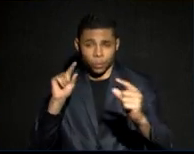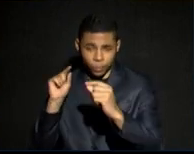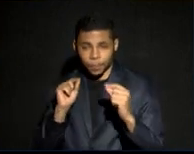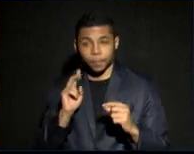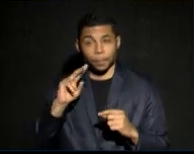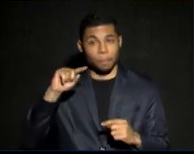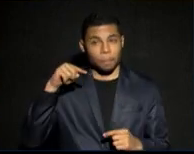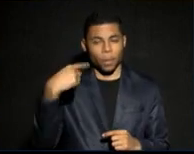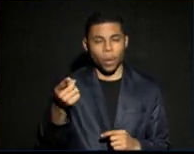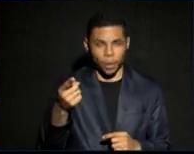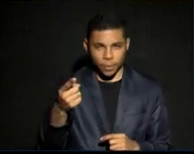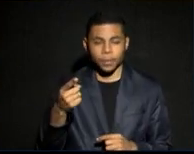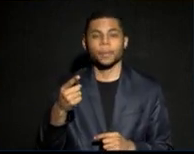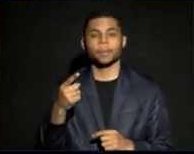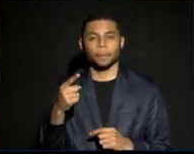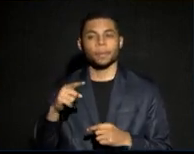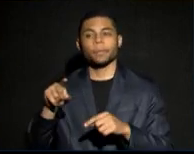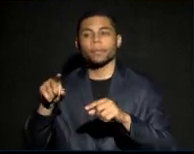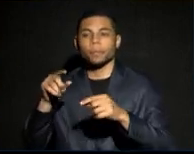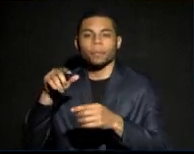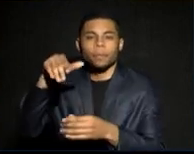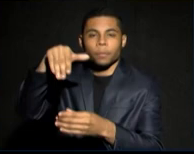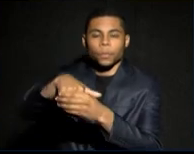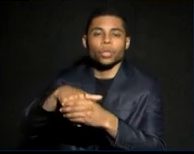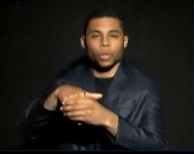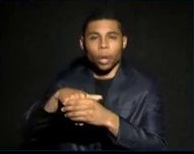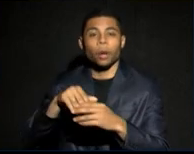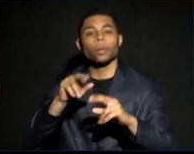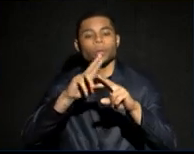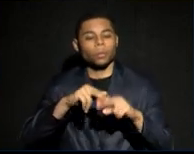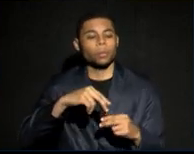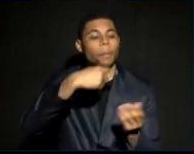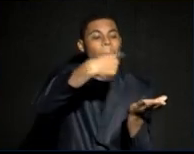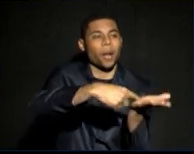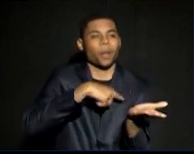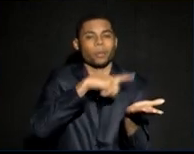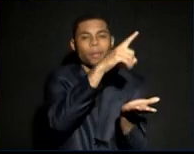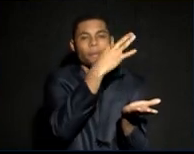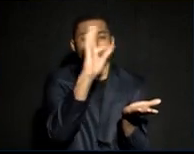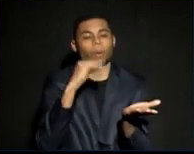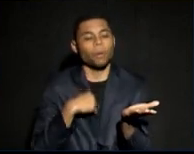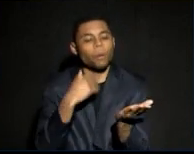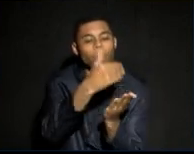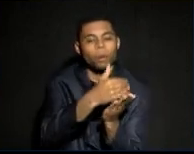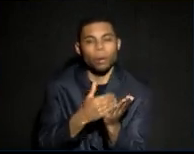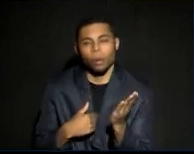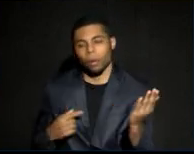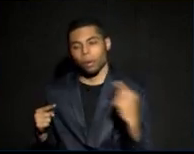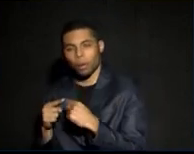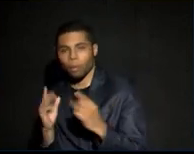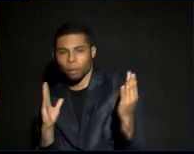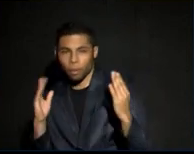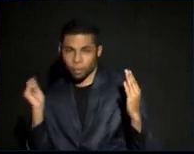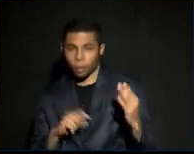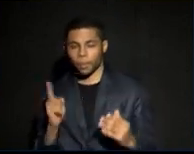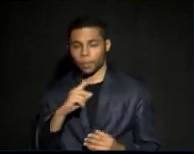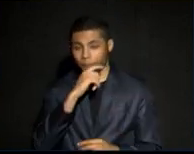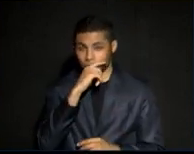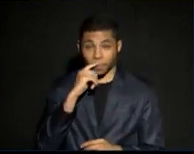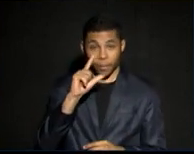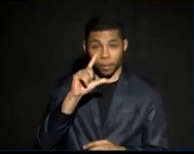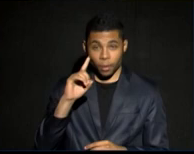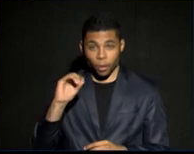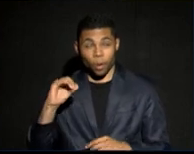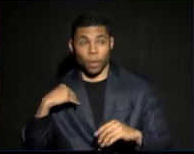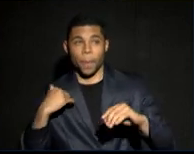discutido pós-eleição sobre a questão do pacto federativo receitas e despesas ao lado disso em abril Eu já mandei a ela